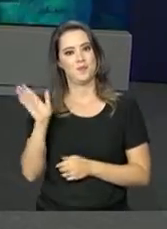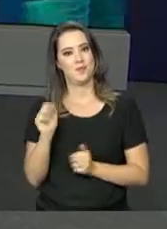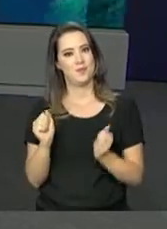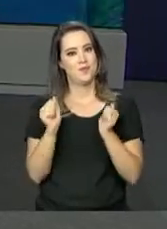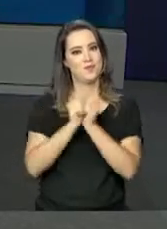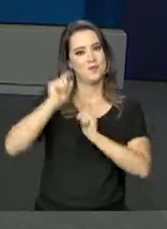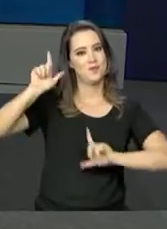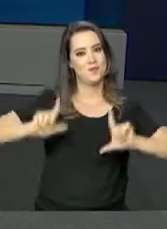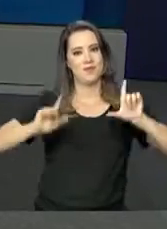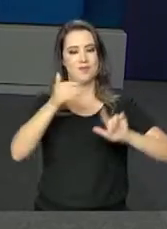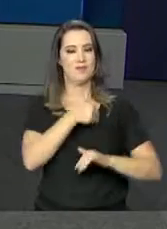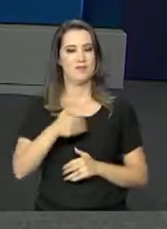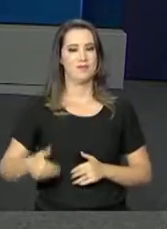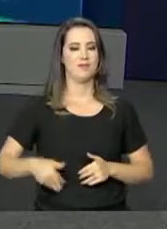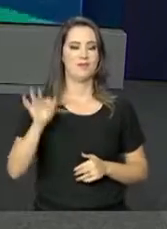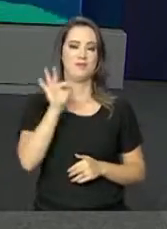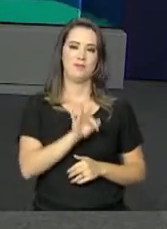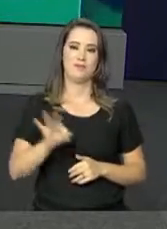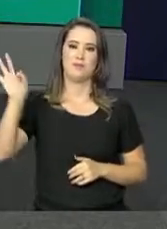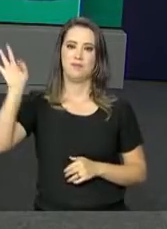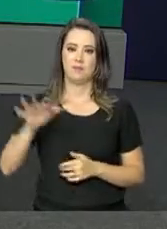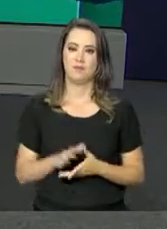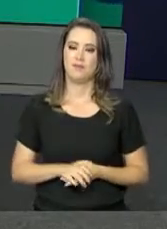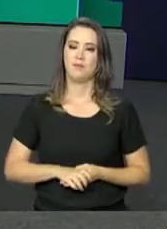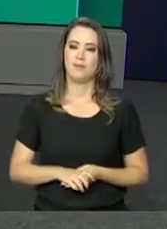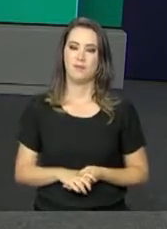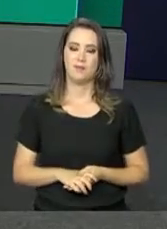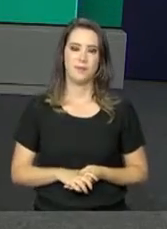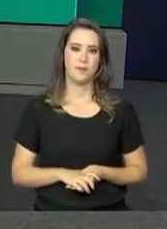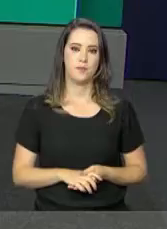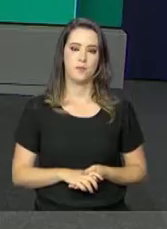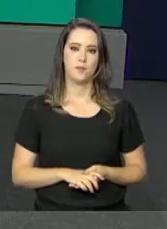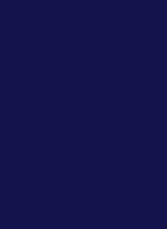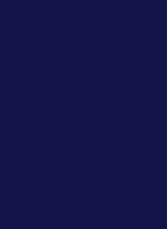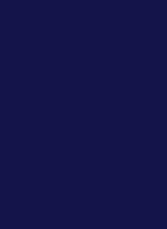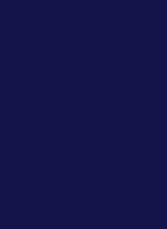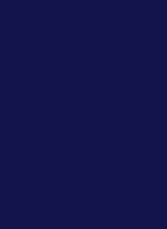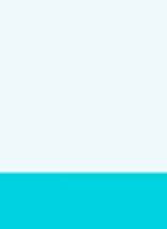até lá continue com a gente aqui na nbr a tv do governo federal